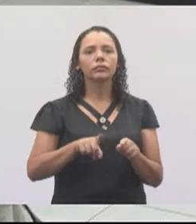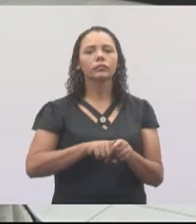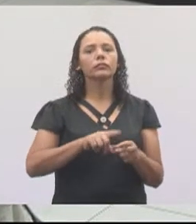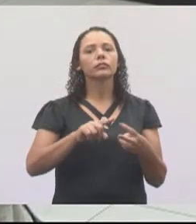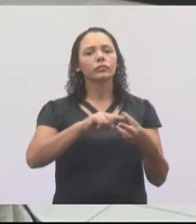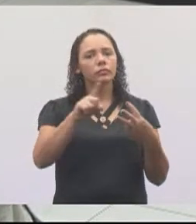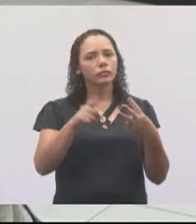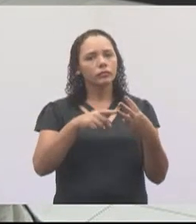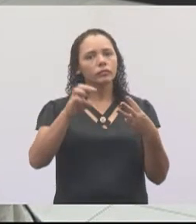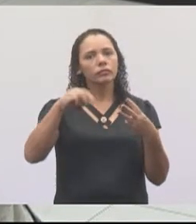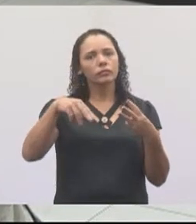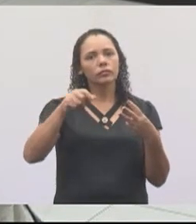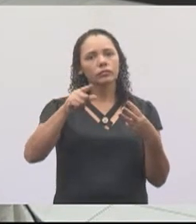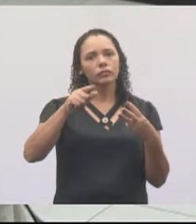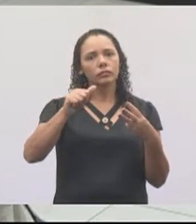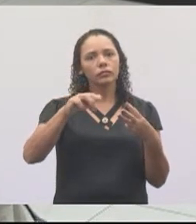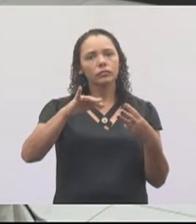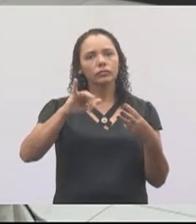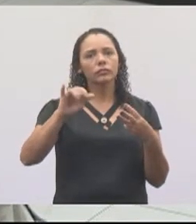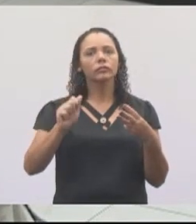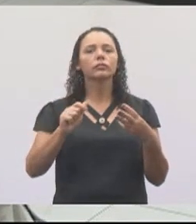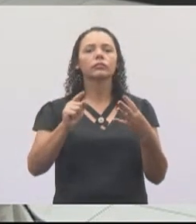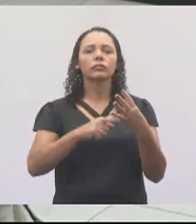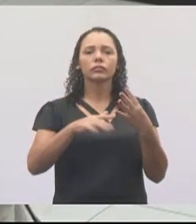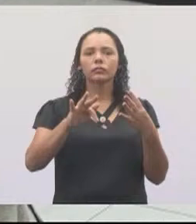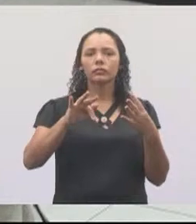Mariângela, Tales Júnior,